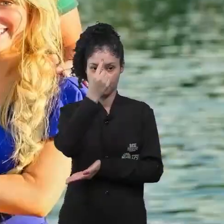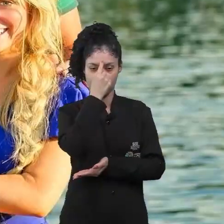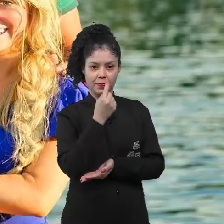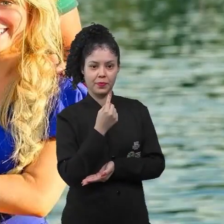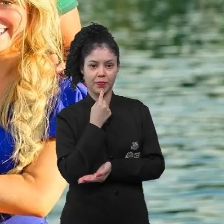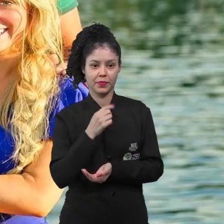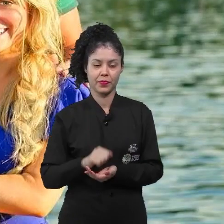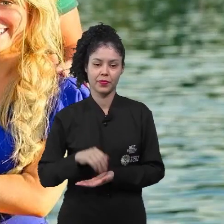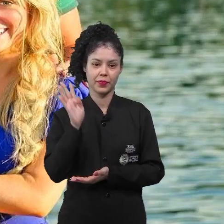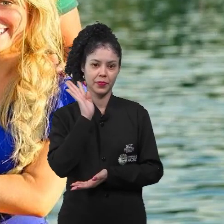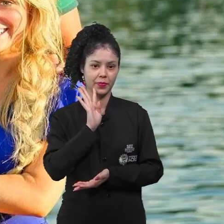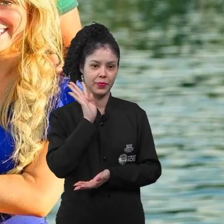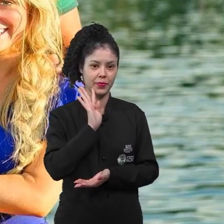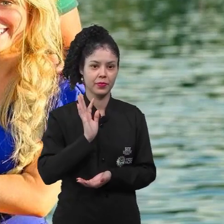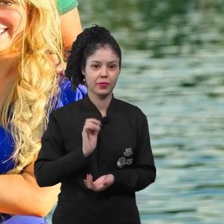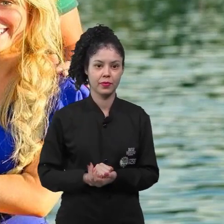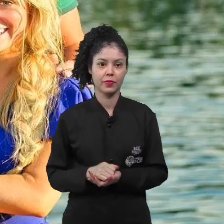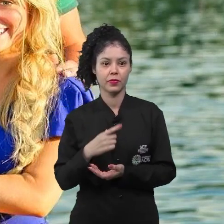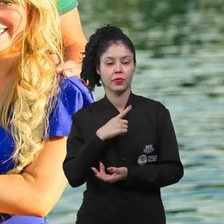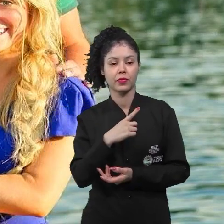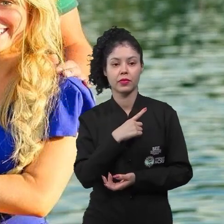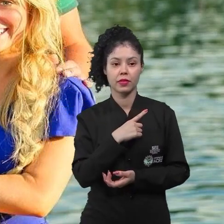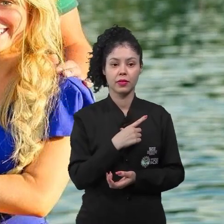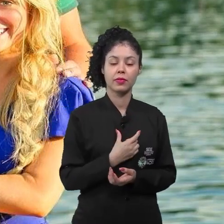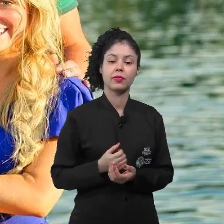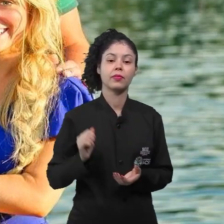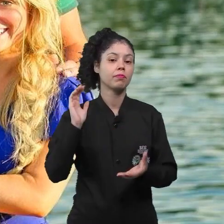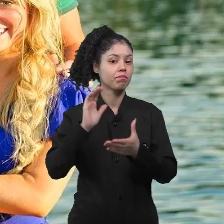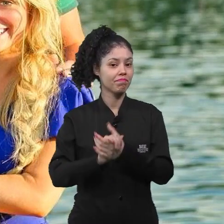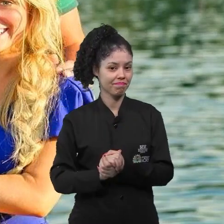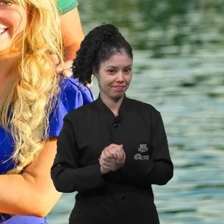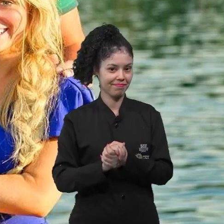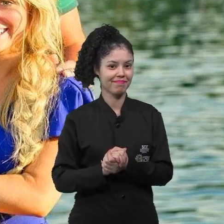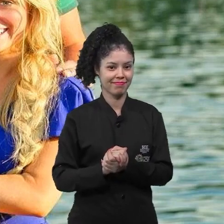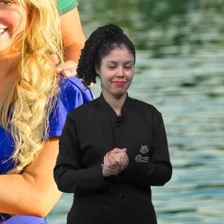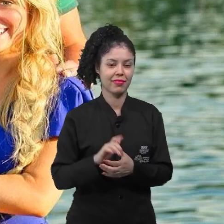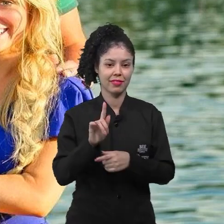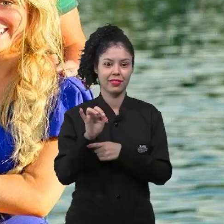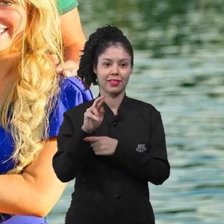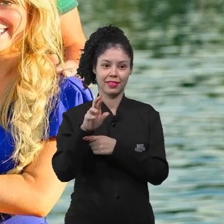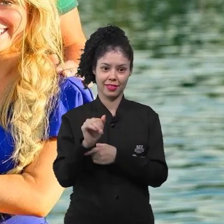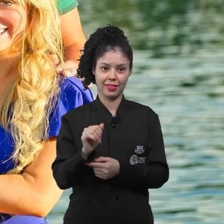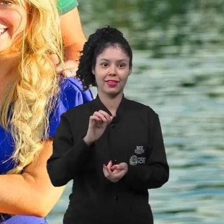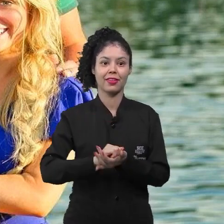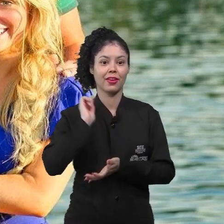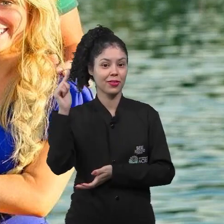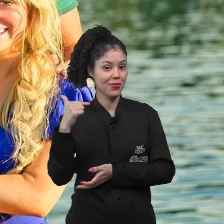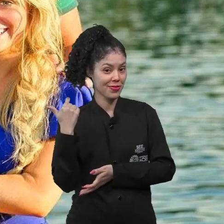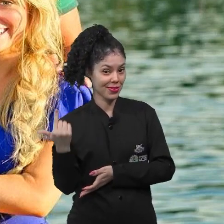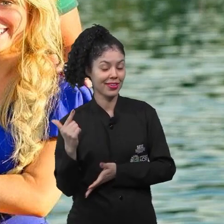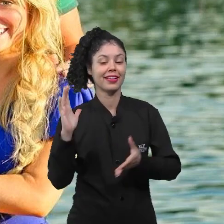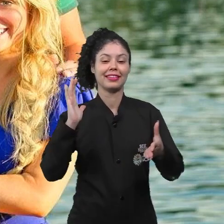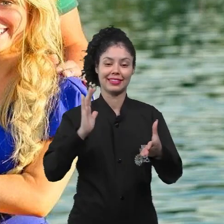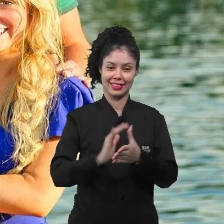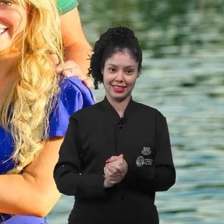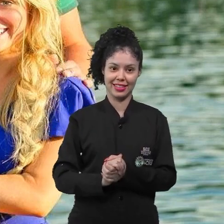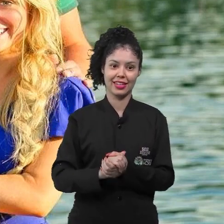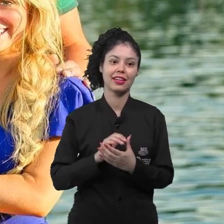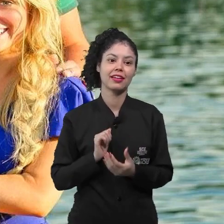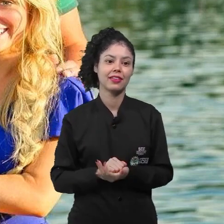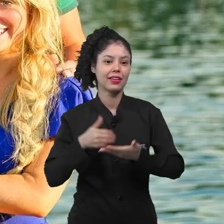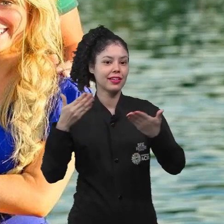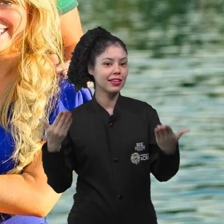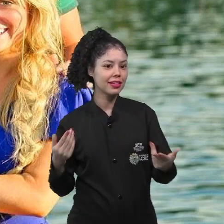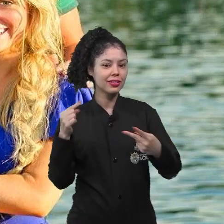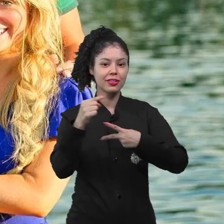gente, que interessante. A gente aqui tem um casal, né, de gêmeos que casou com outro casal de gêmeos, né?